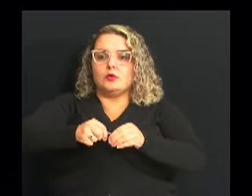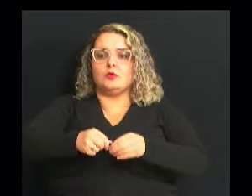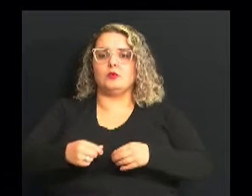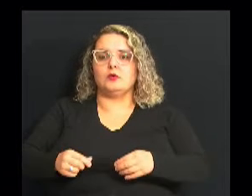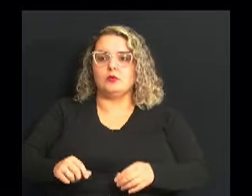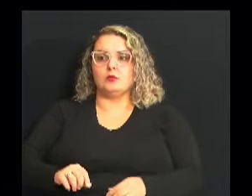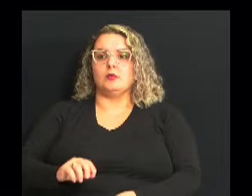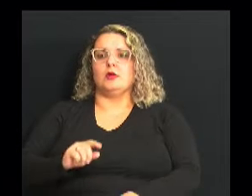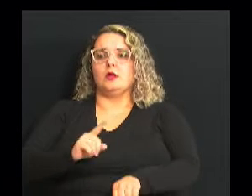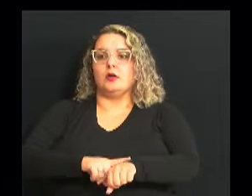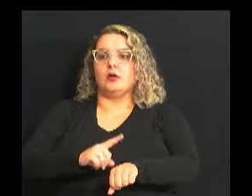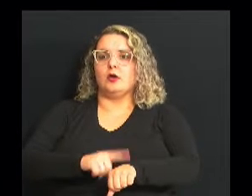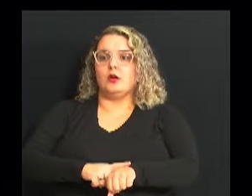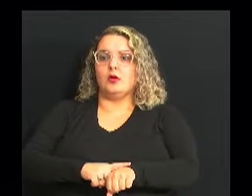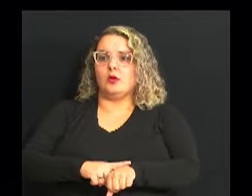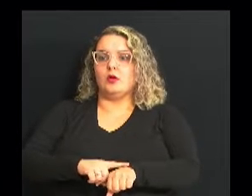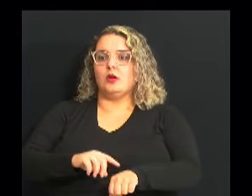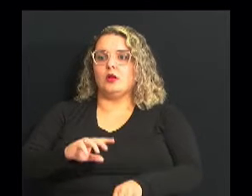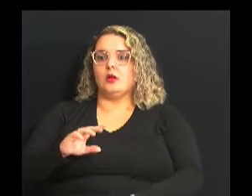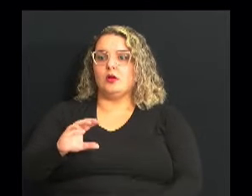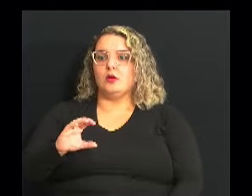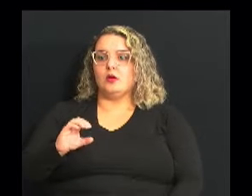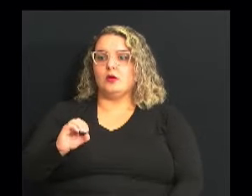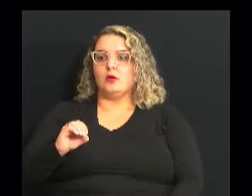né? Temos